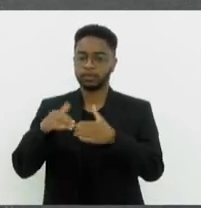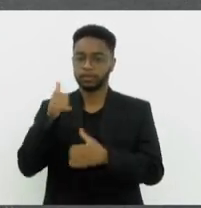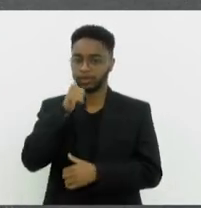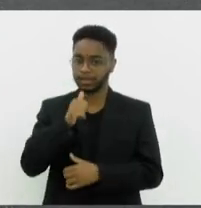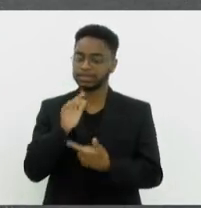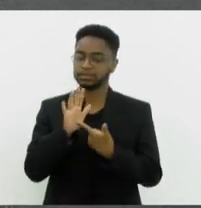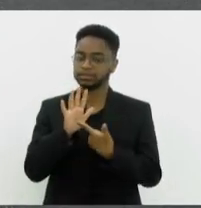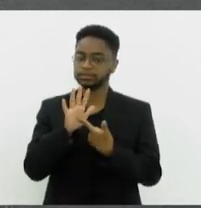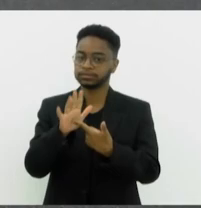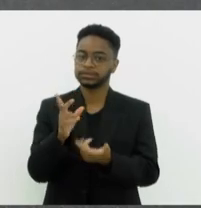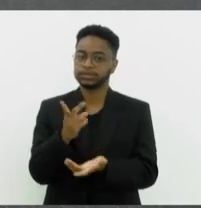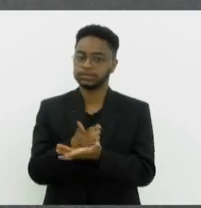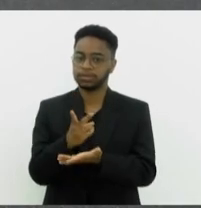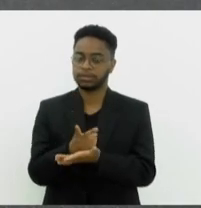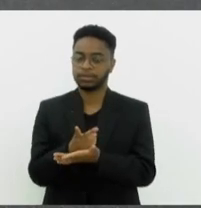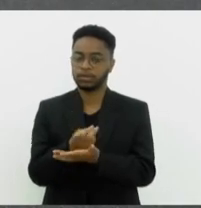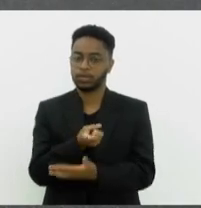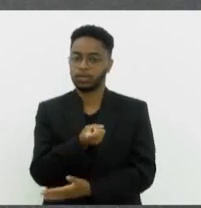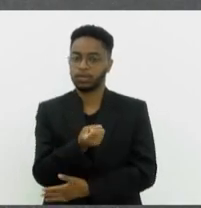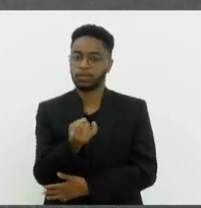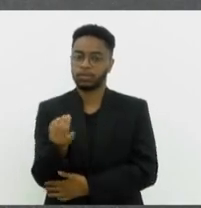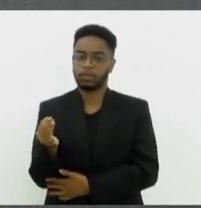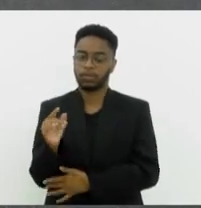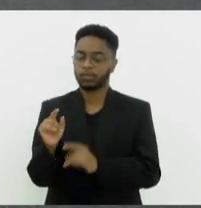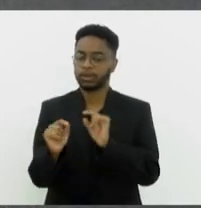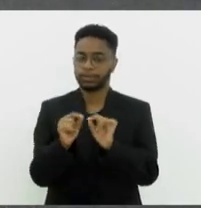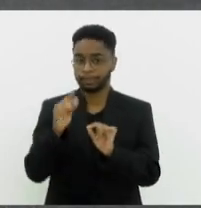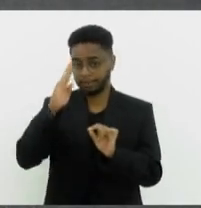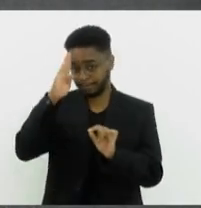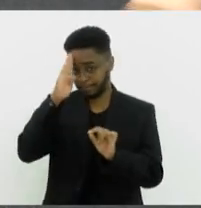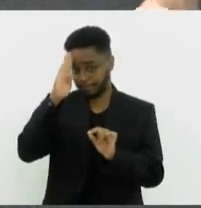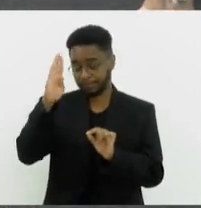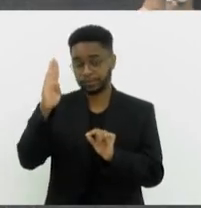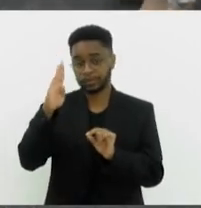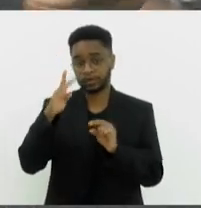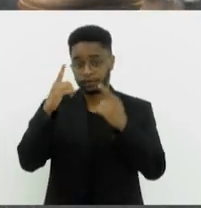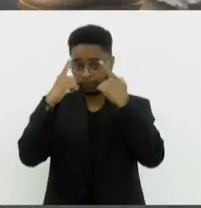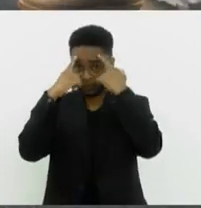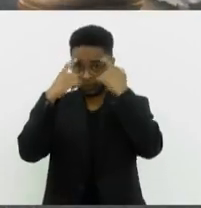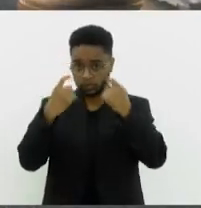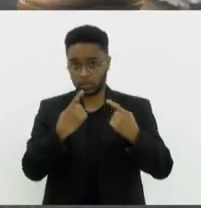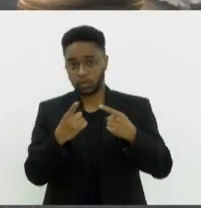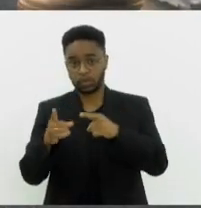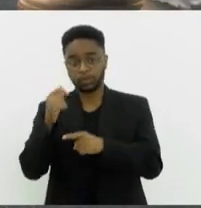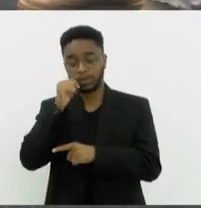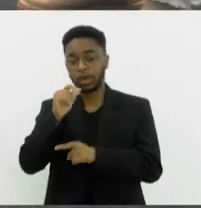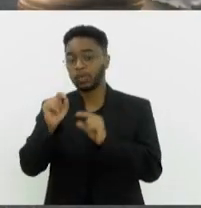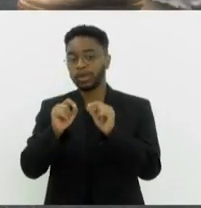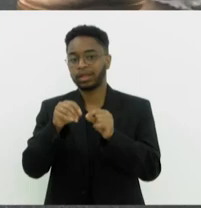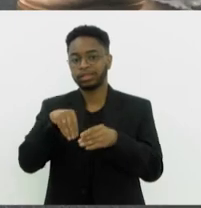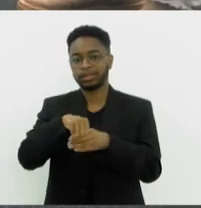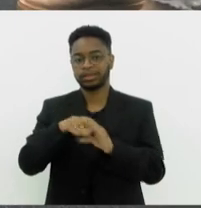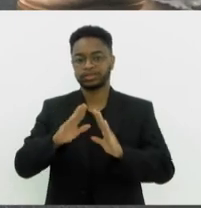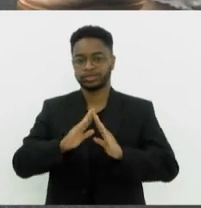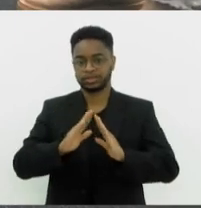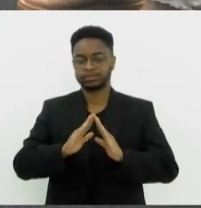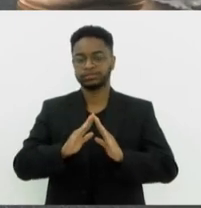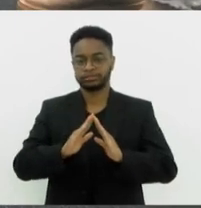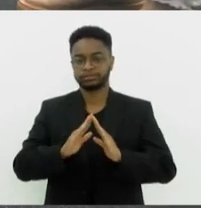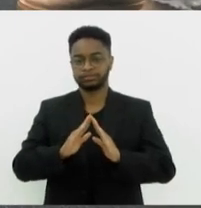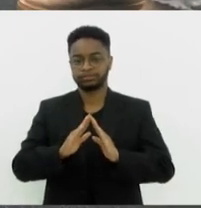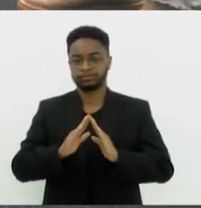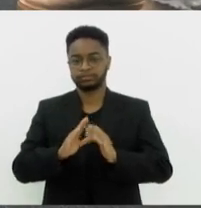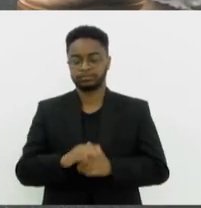estatísticas mostram isso, que uma das principais fontes de violência contra a mulher é dentro de casa. É dentro de